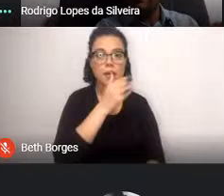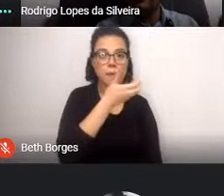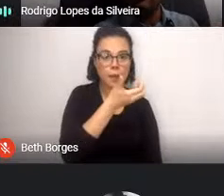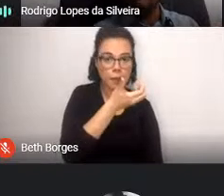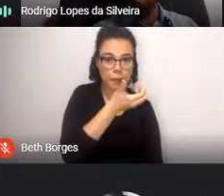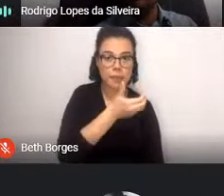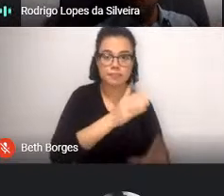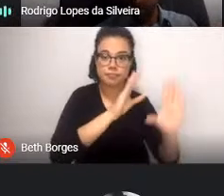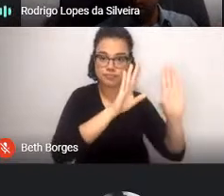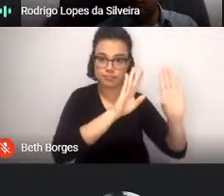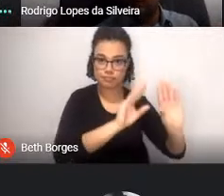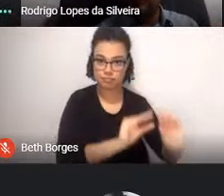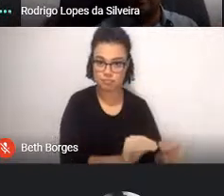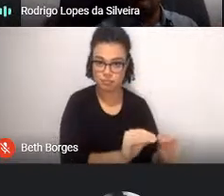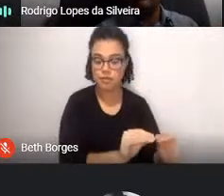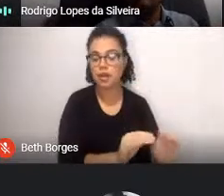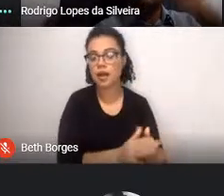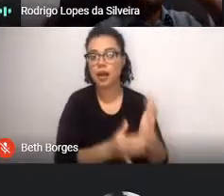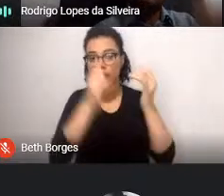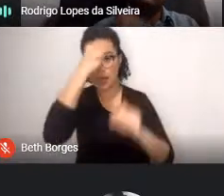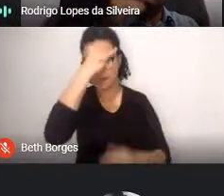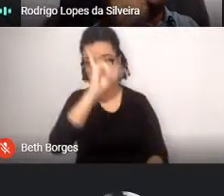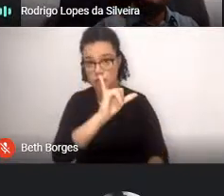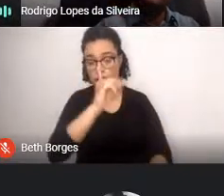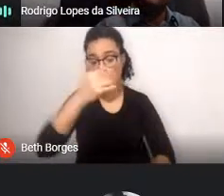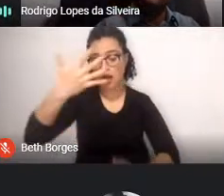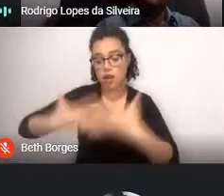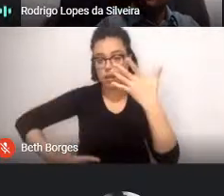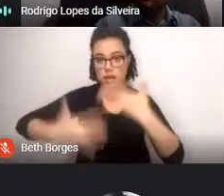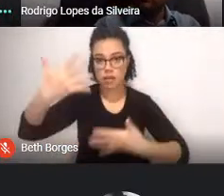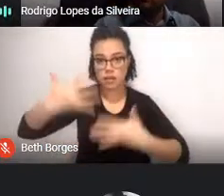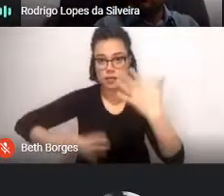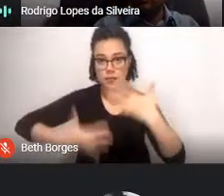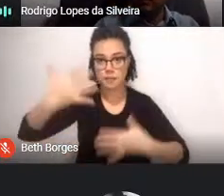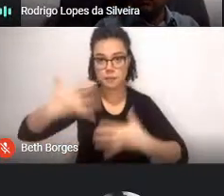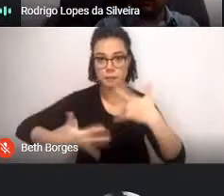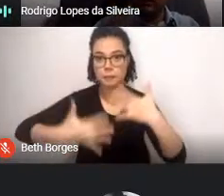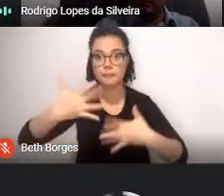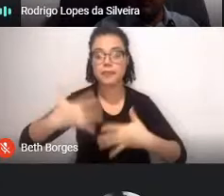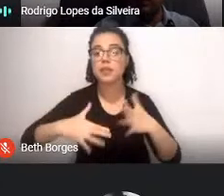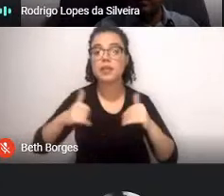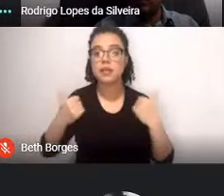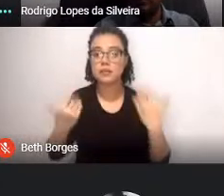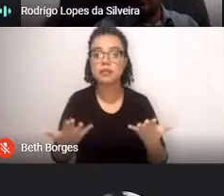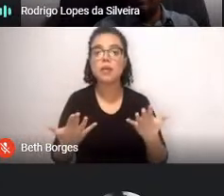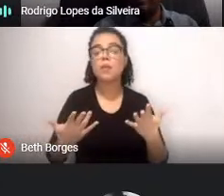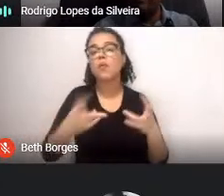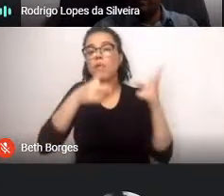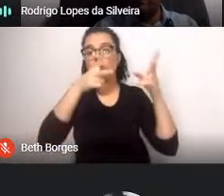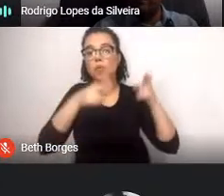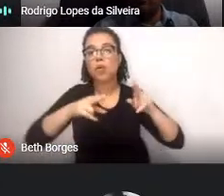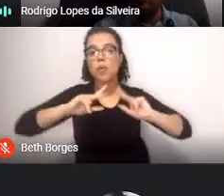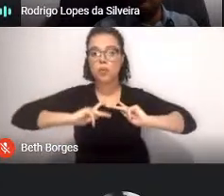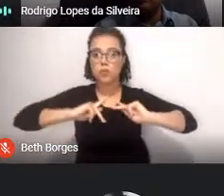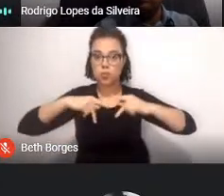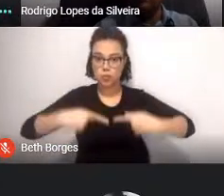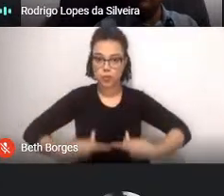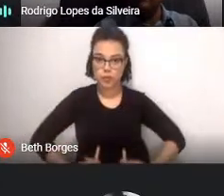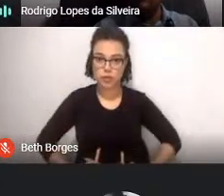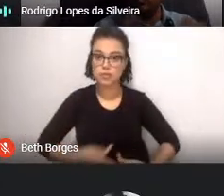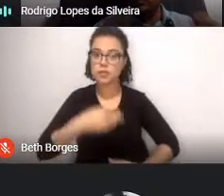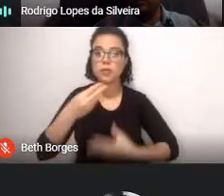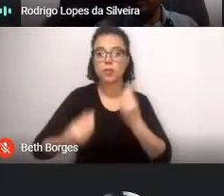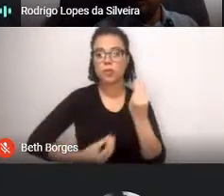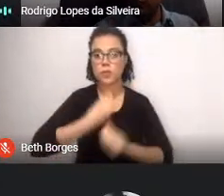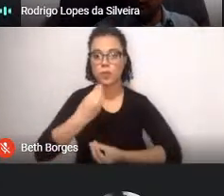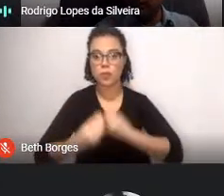um para não interferir no outro, tá? Onde assim a gente vai trabalhando do mesmo jeito com o ser humano. Eu procurei levar para uma